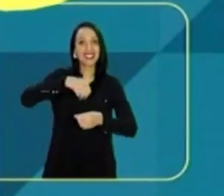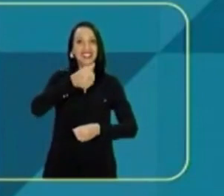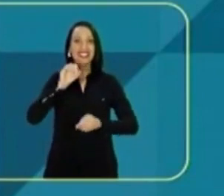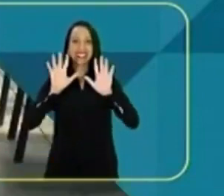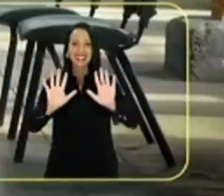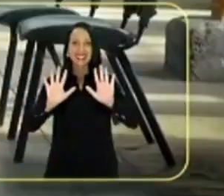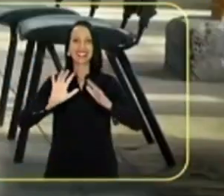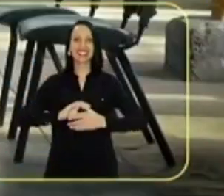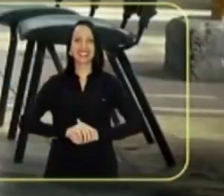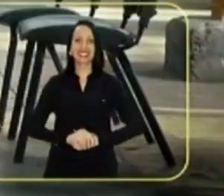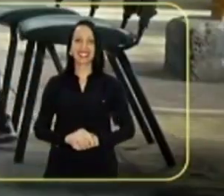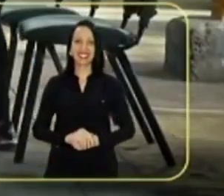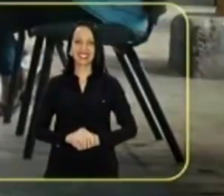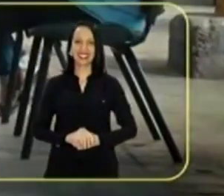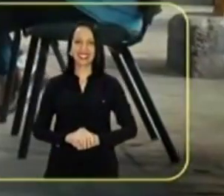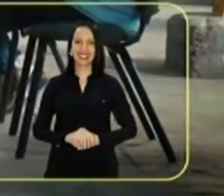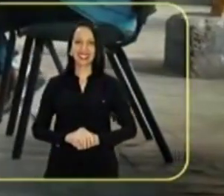Voz de 10.